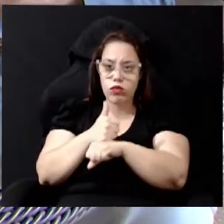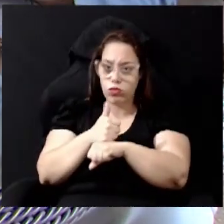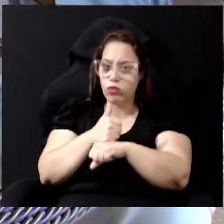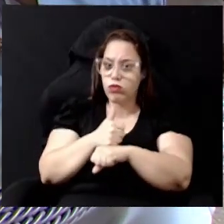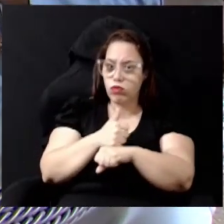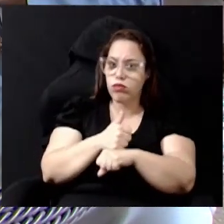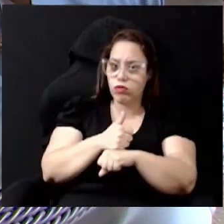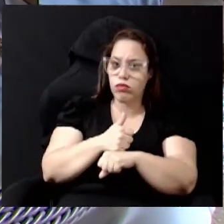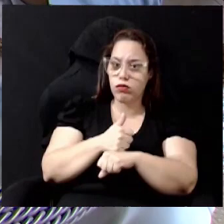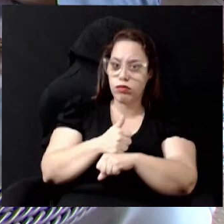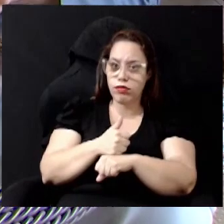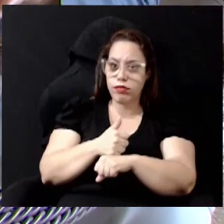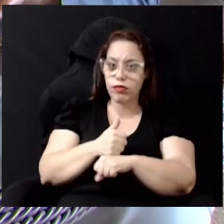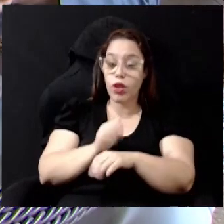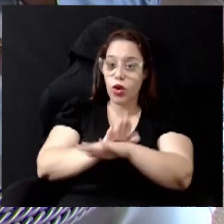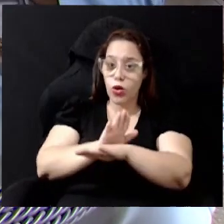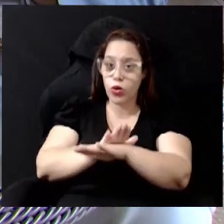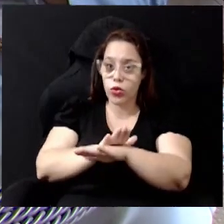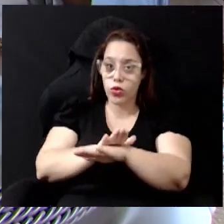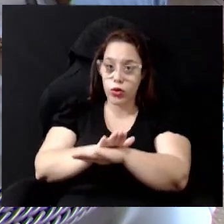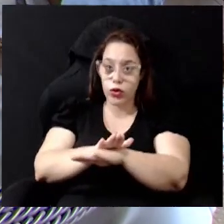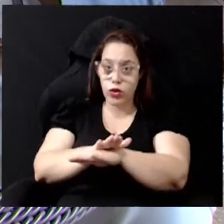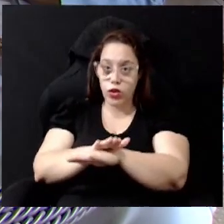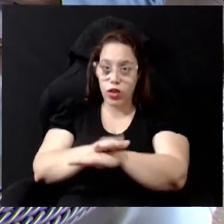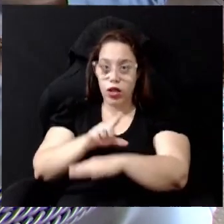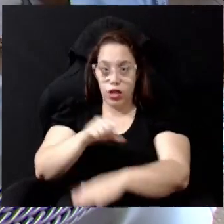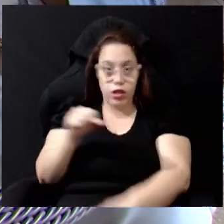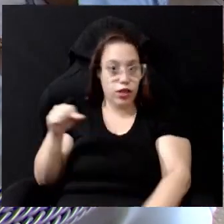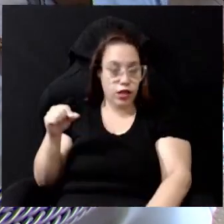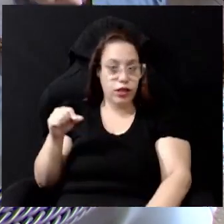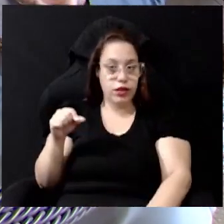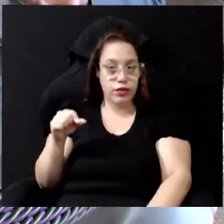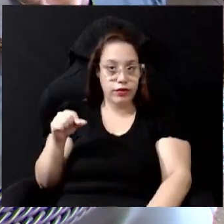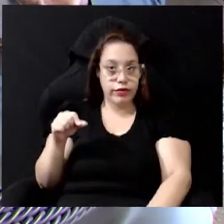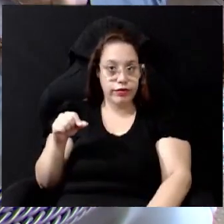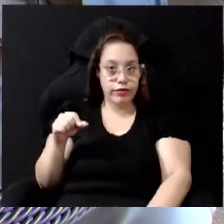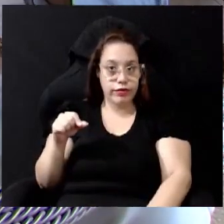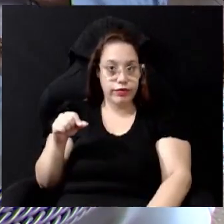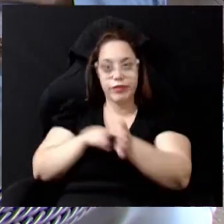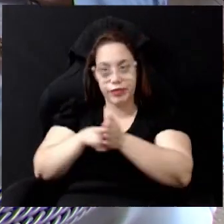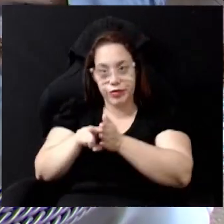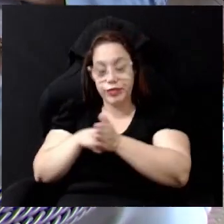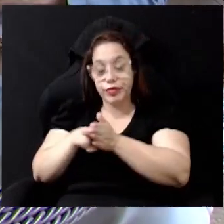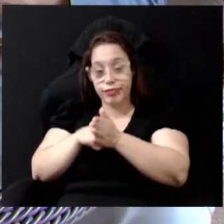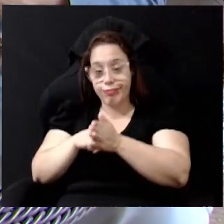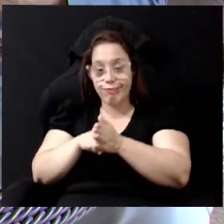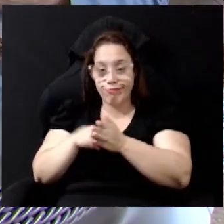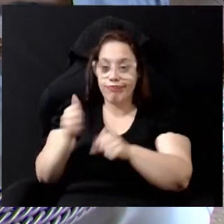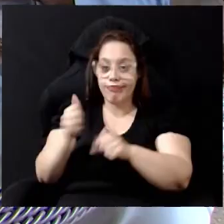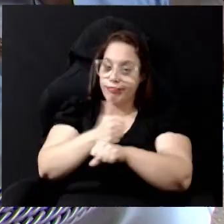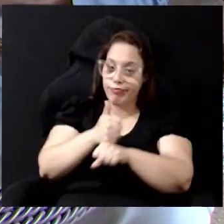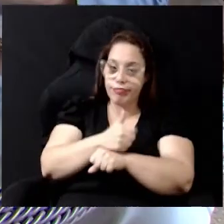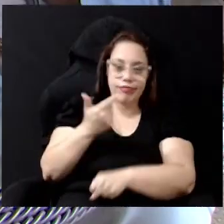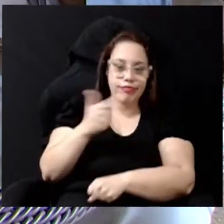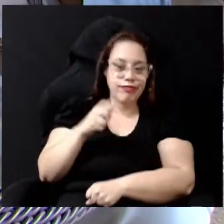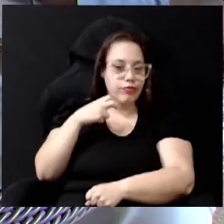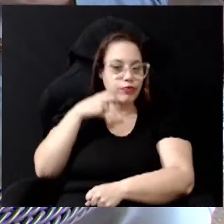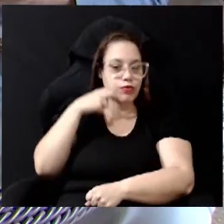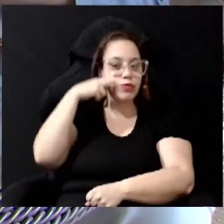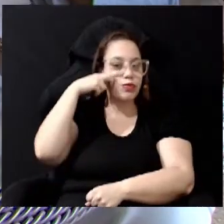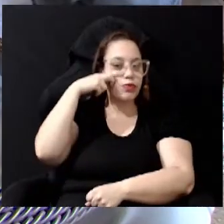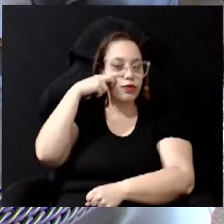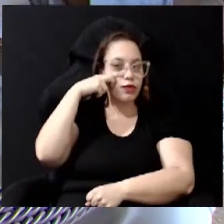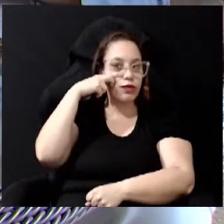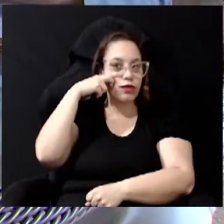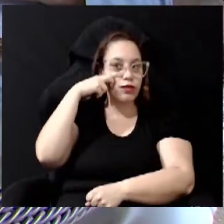que ajudam as pessoas a saírem dessa situação. Faça uma pesquisa, busque esses profissionais. Não tenha vergonha disso. Muitas vezes a pessoa está numa situação